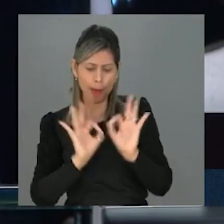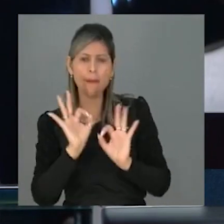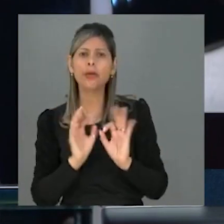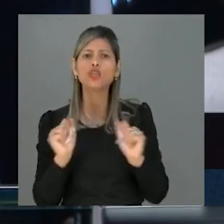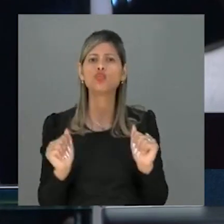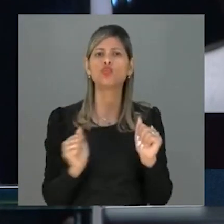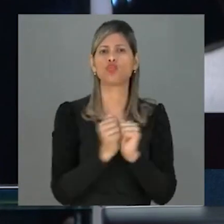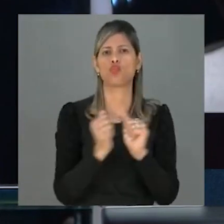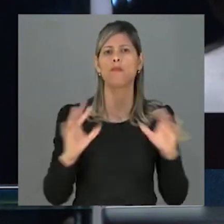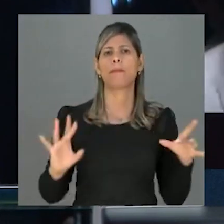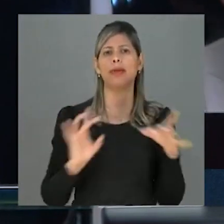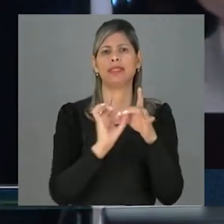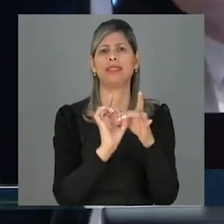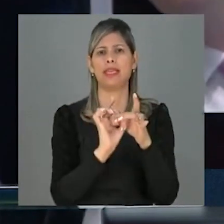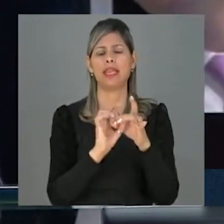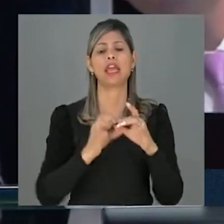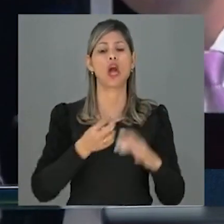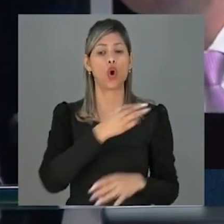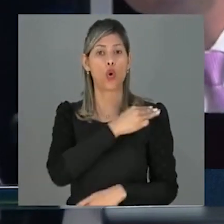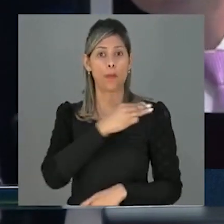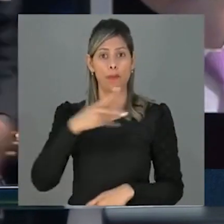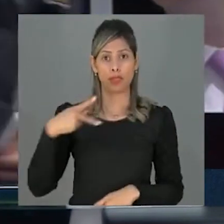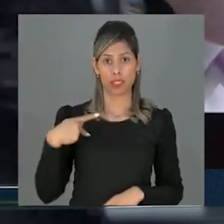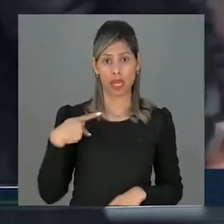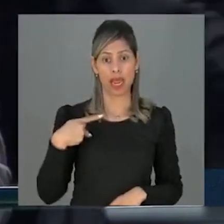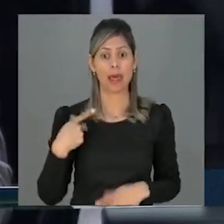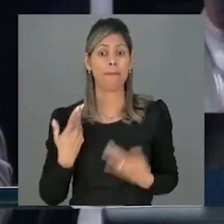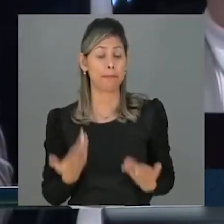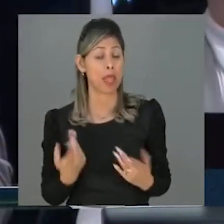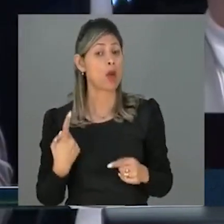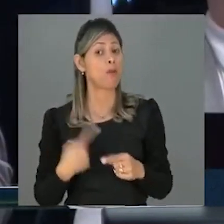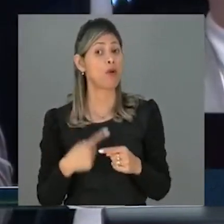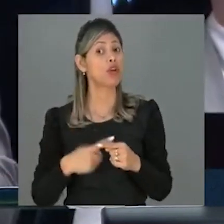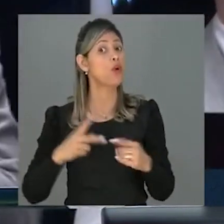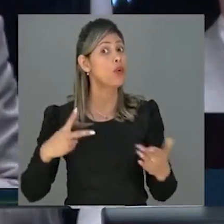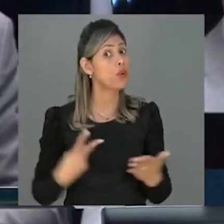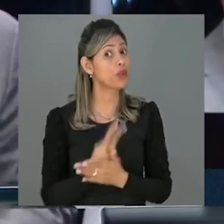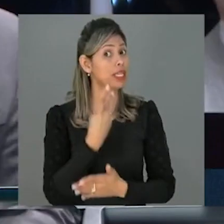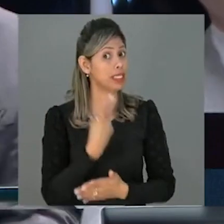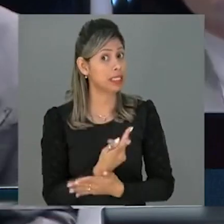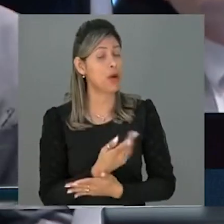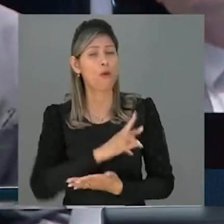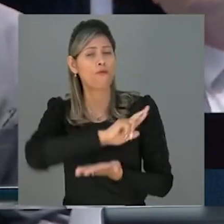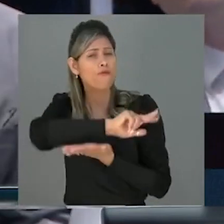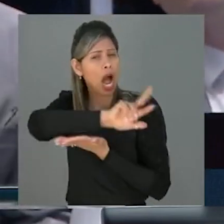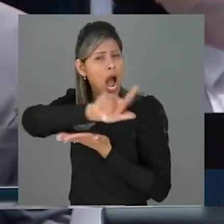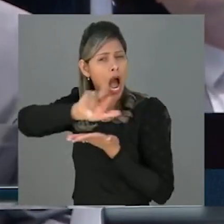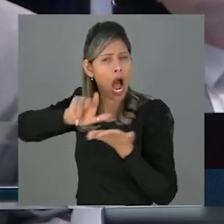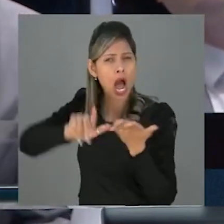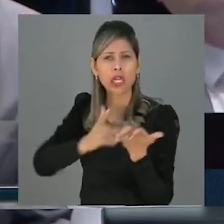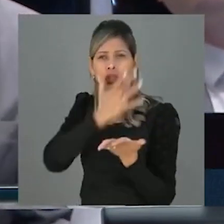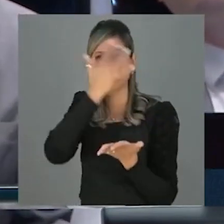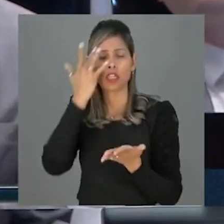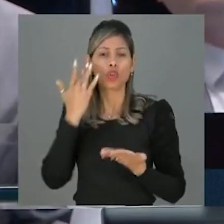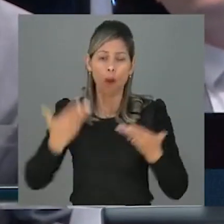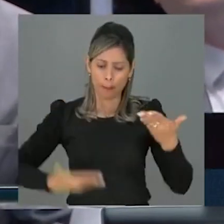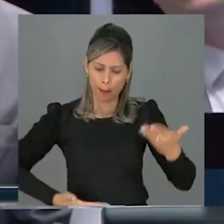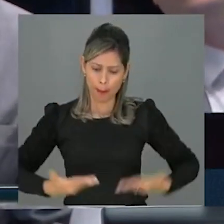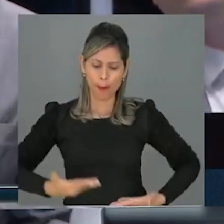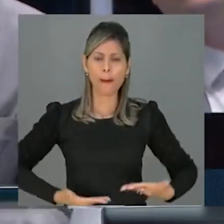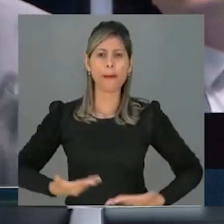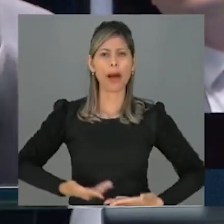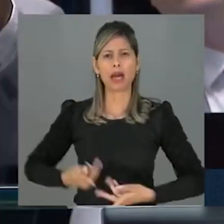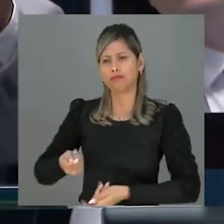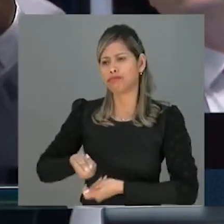e colaboradores suspenderam suas férias para promover a limpeza e a conservação dos ambientes